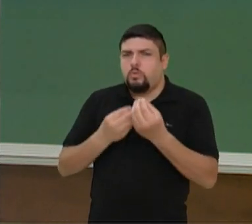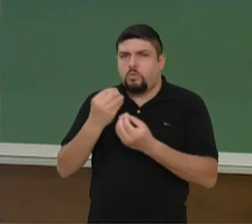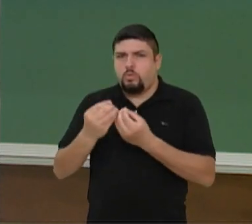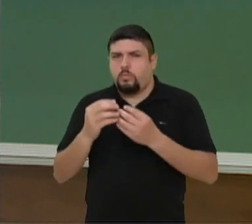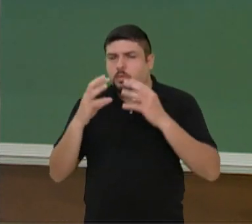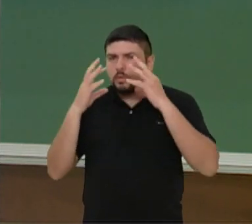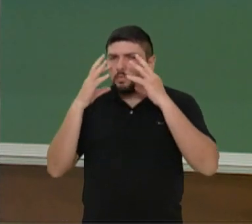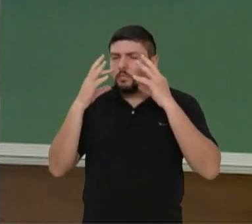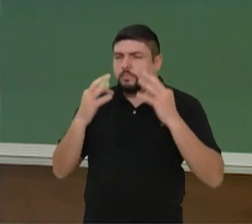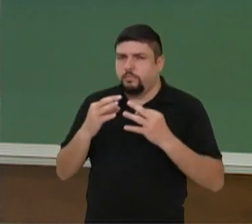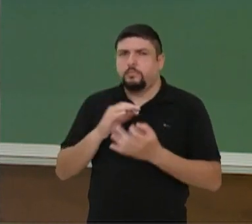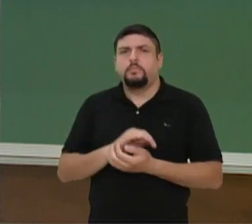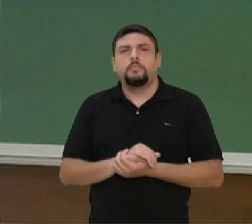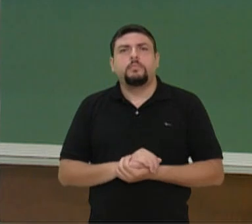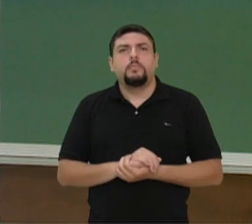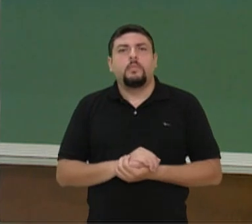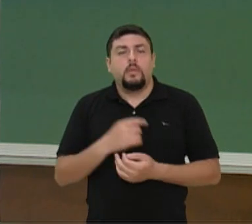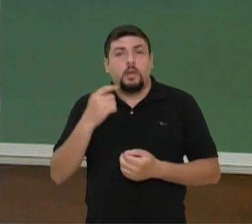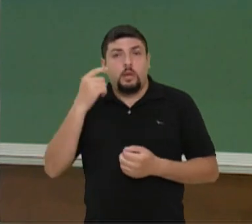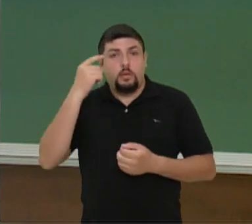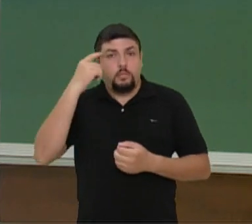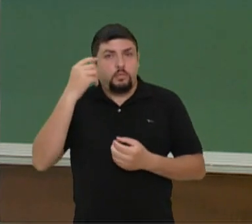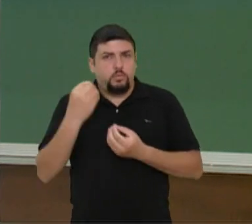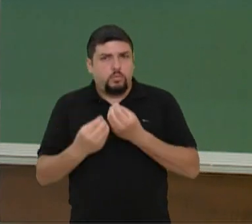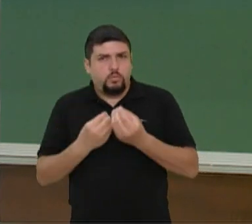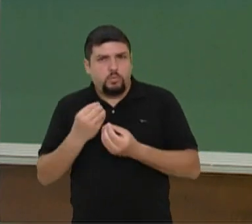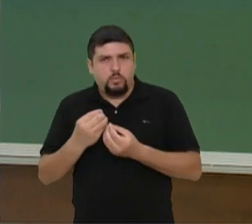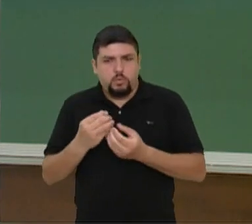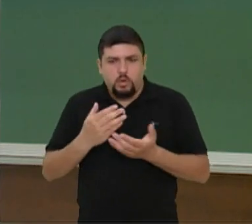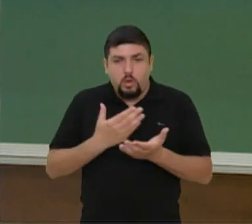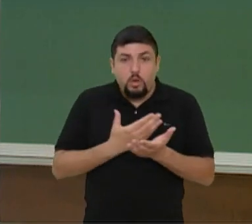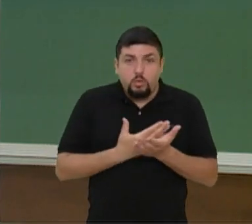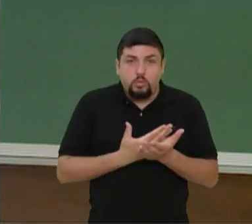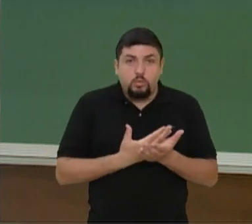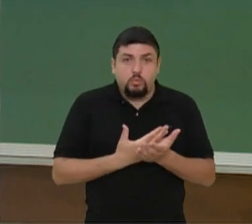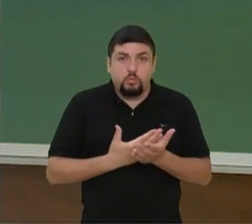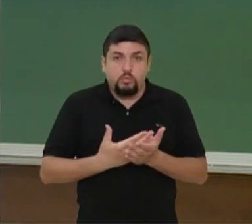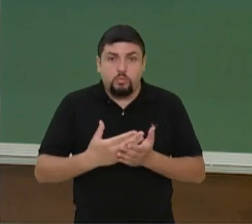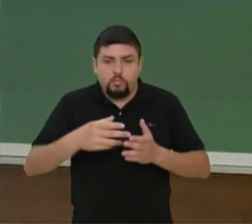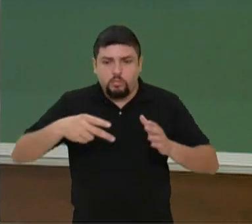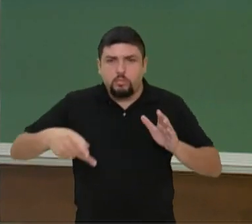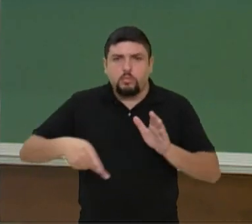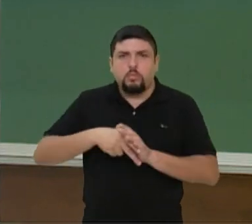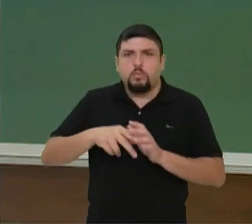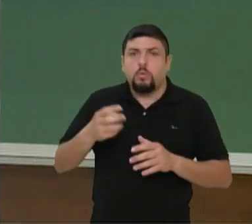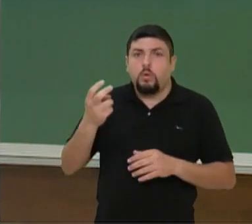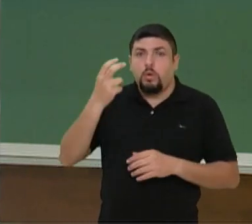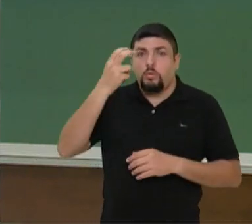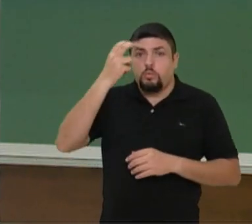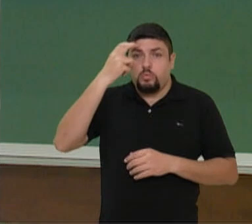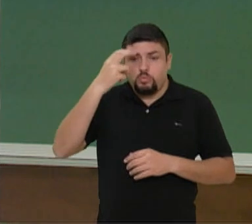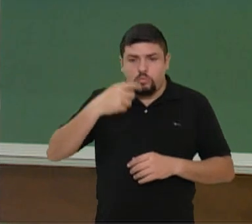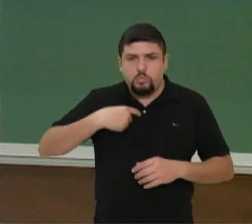pensando no seguinte. Nós temos o início de uma indústria nossa cultural, nossa brasileira, que sofre com a intervenção